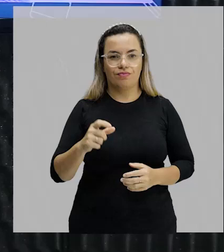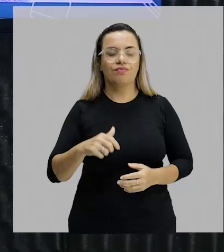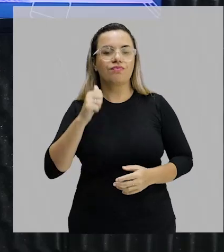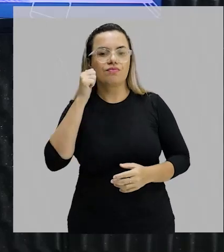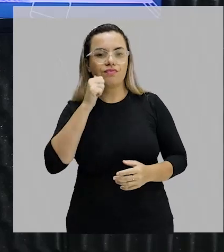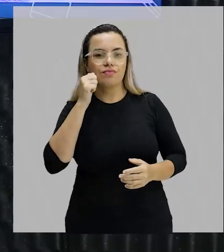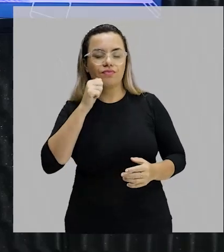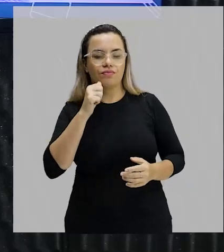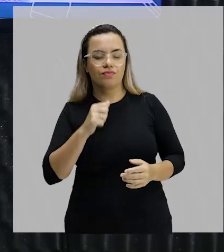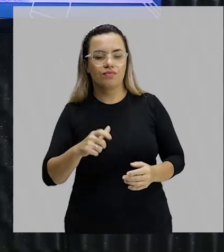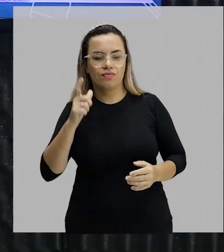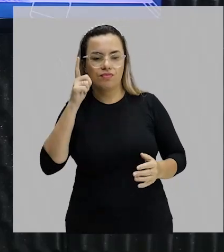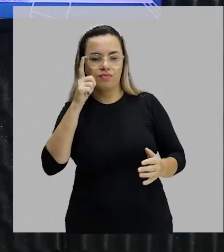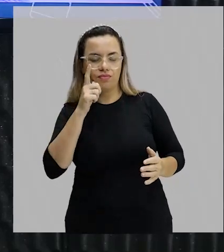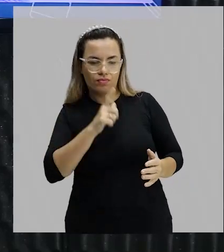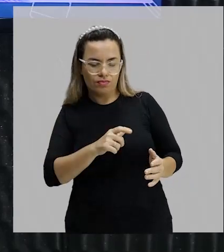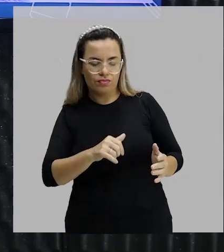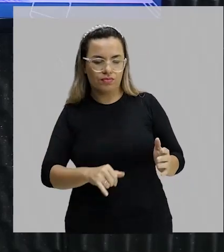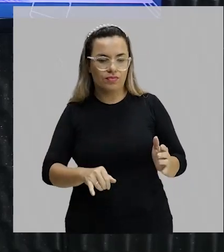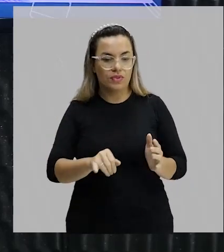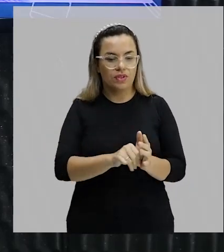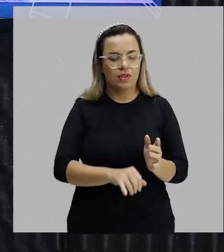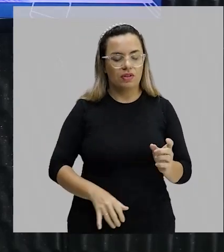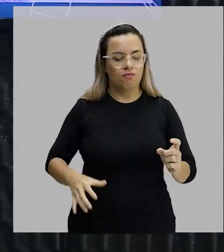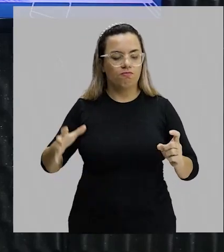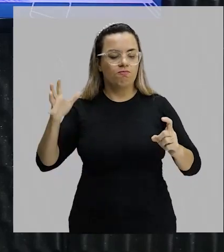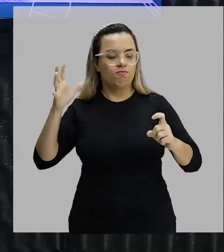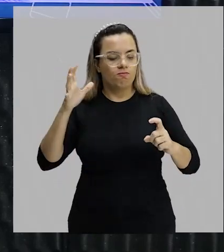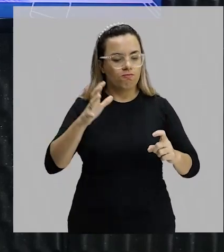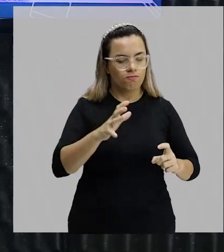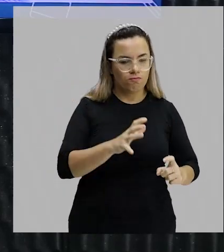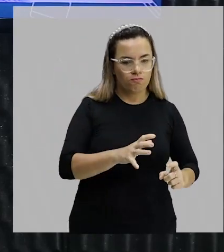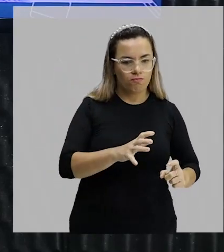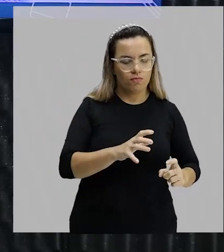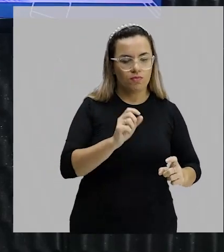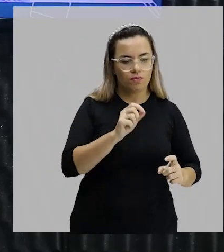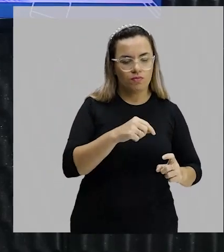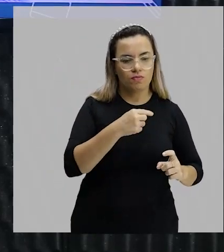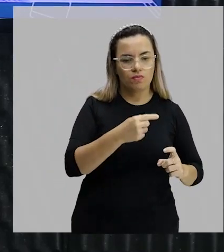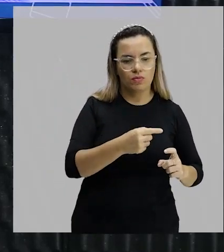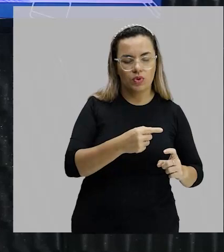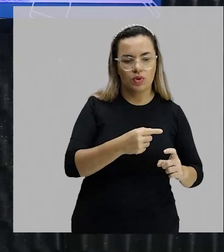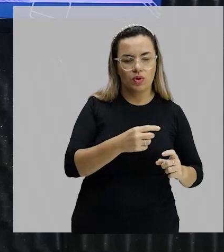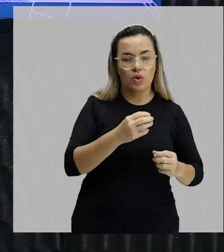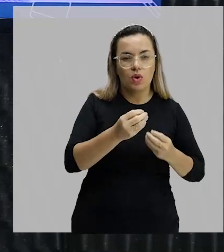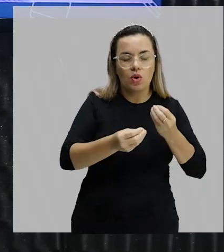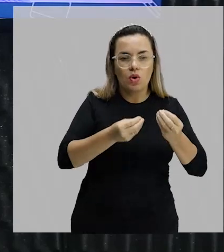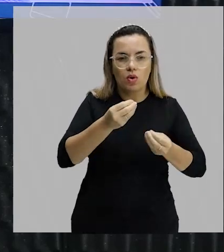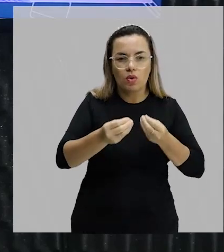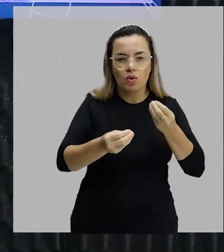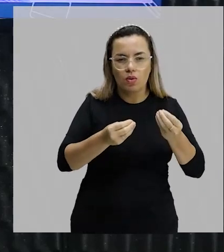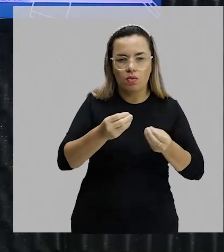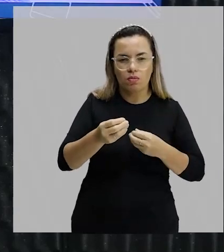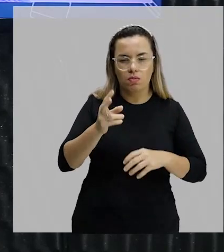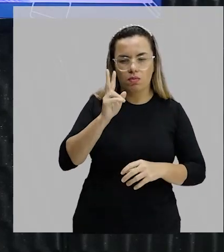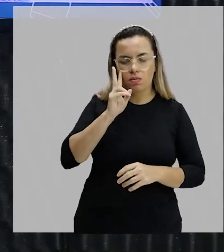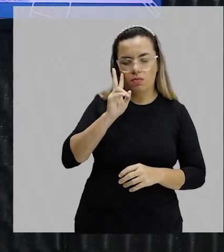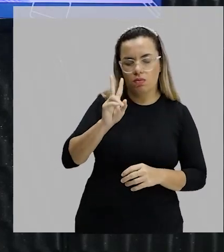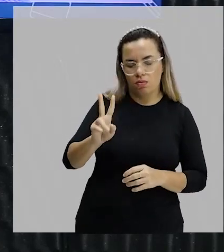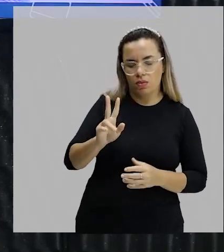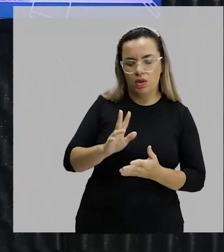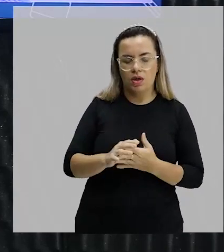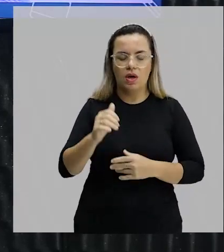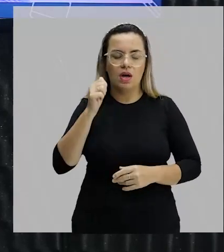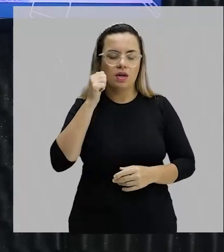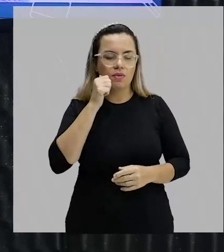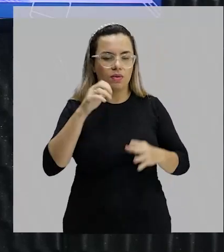lamentavelmente, inclusive a intenção de assédio de uma outra pessoa, em particular homens, através dos olhos. Né? As mulheres falam com os cabelos, os homens